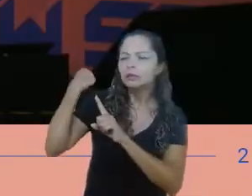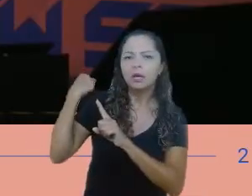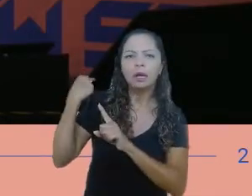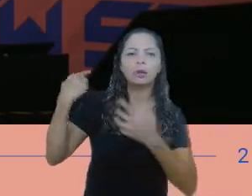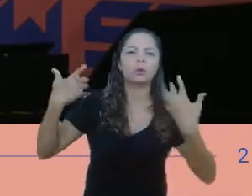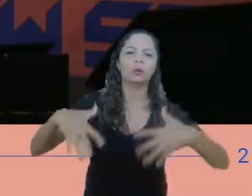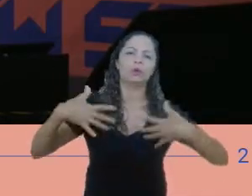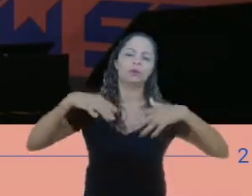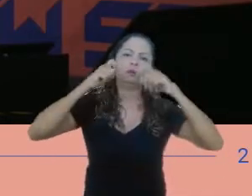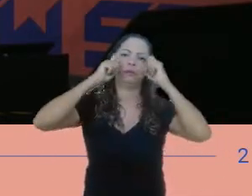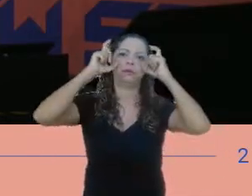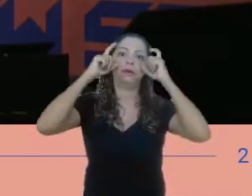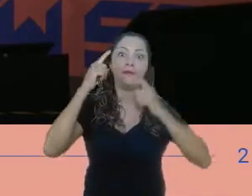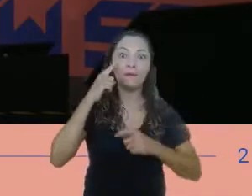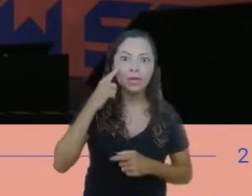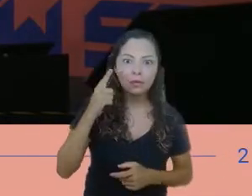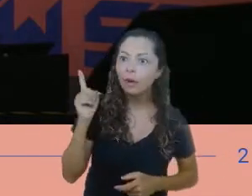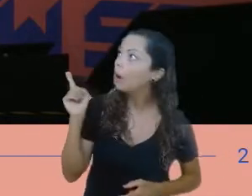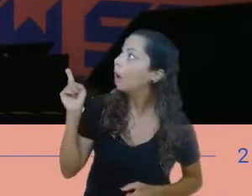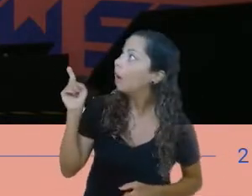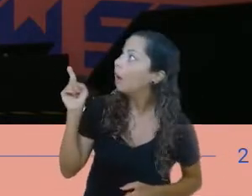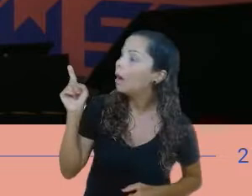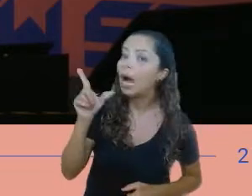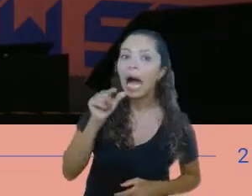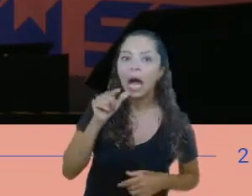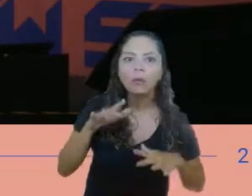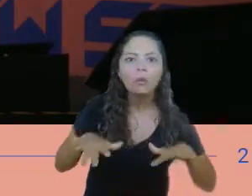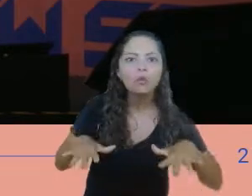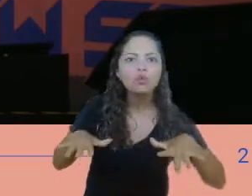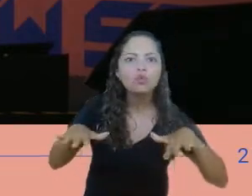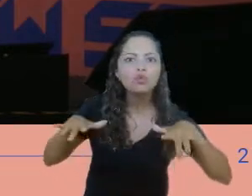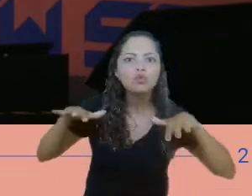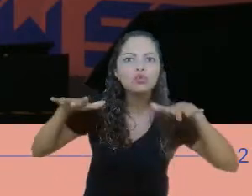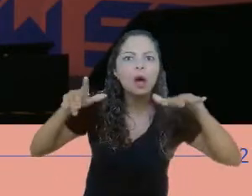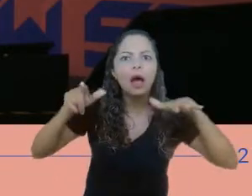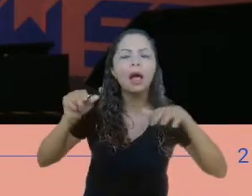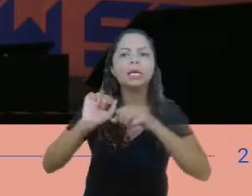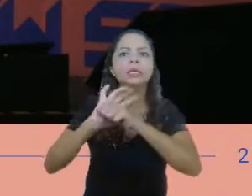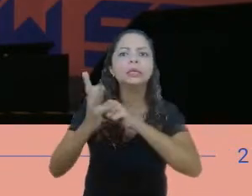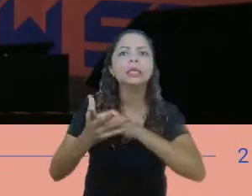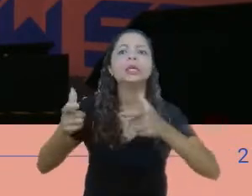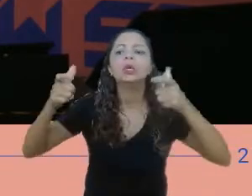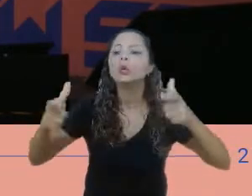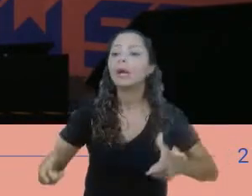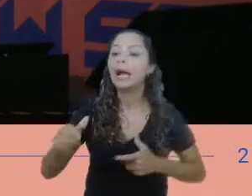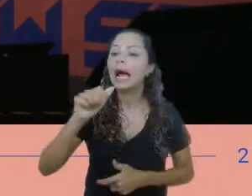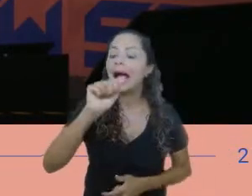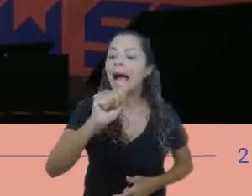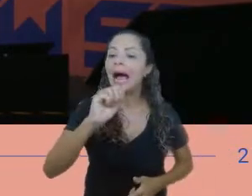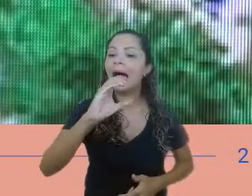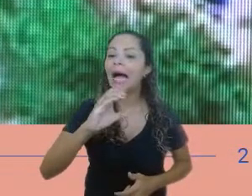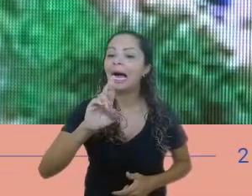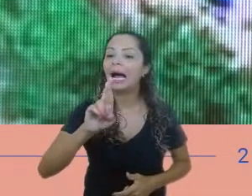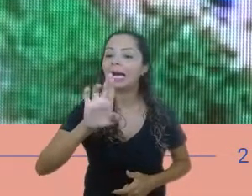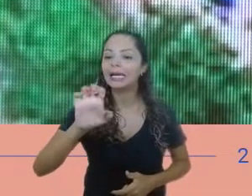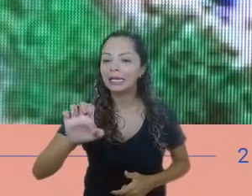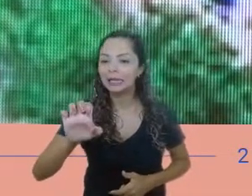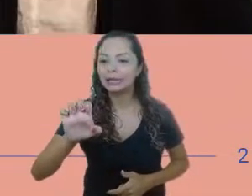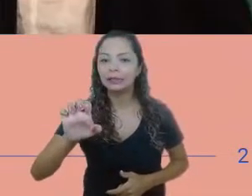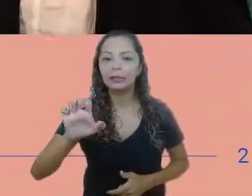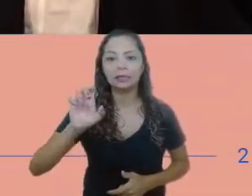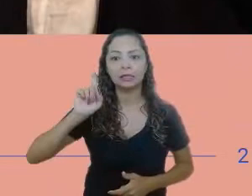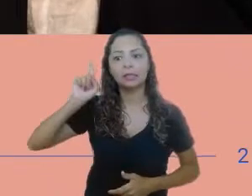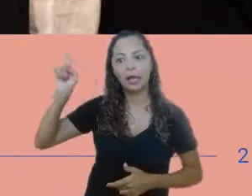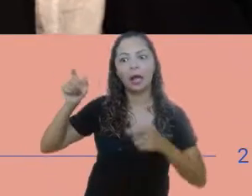grande alagamento a cheias a dengue o impacto da pandemia no Acre né E foi a